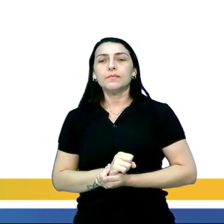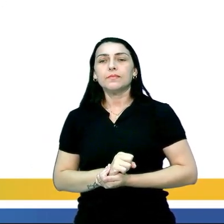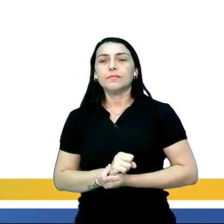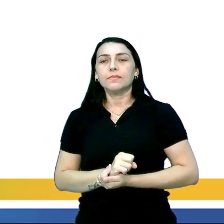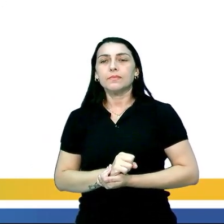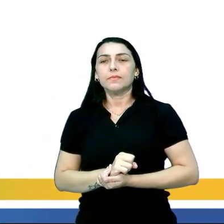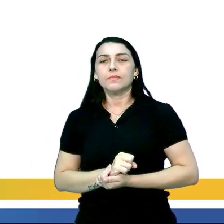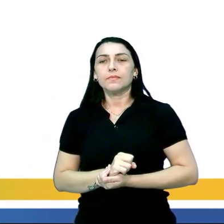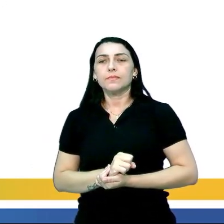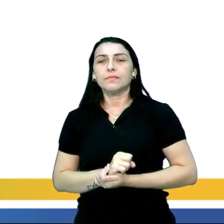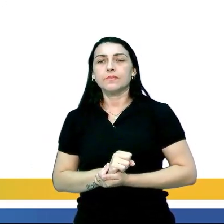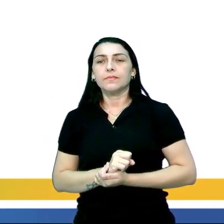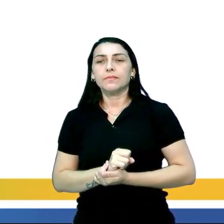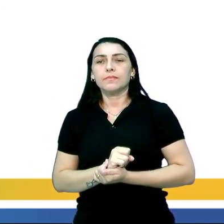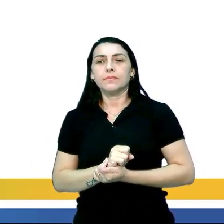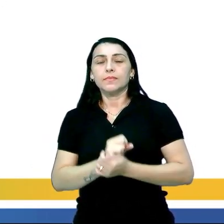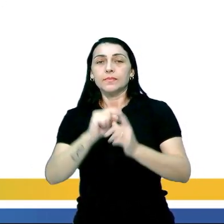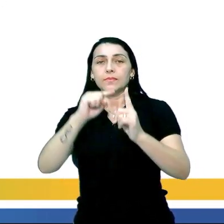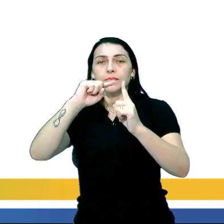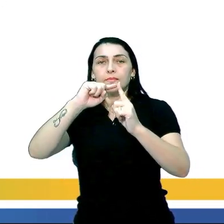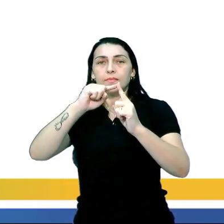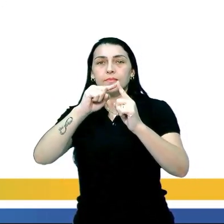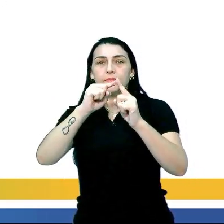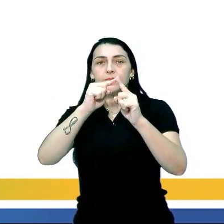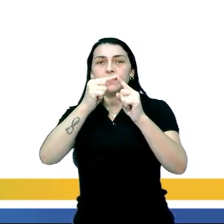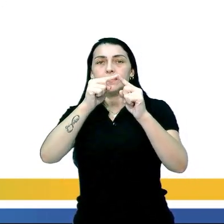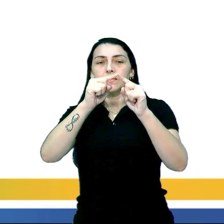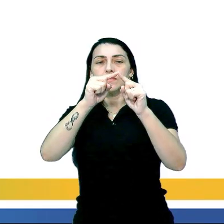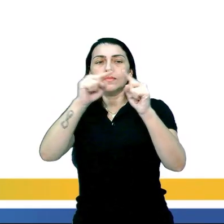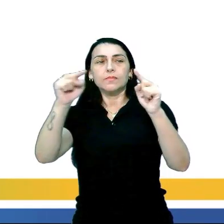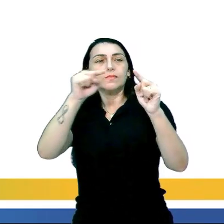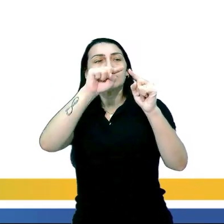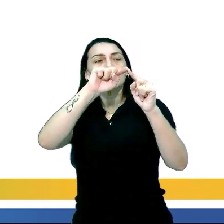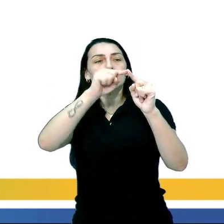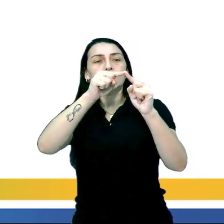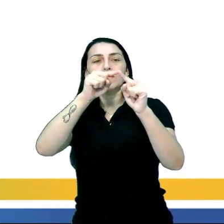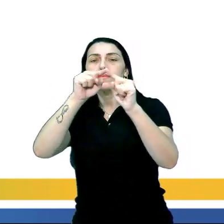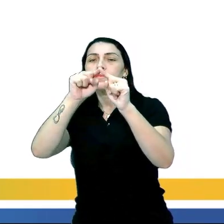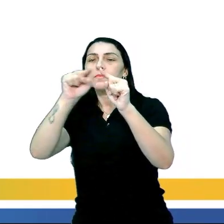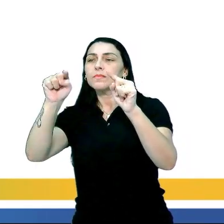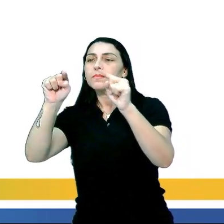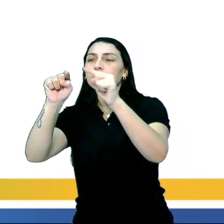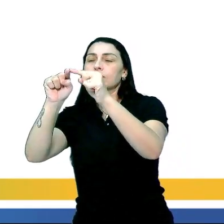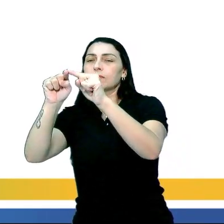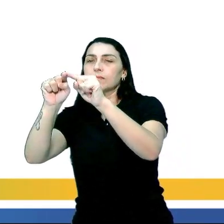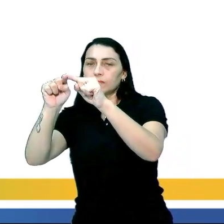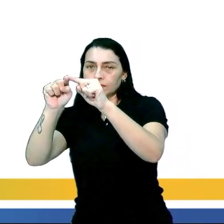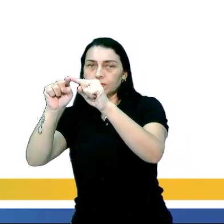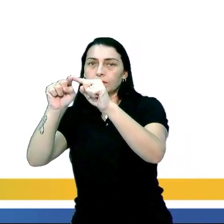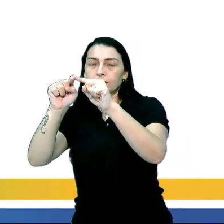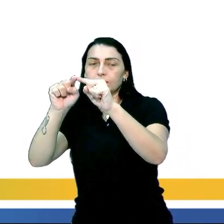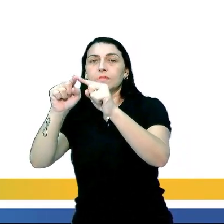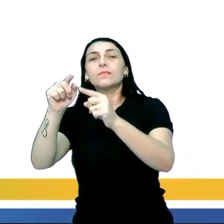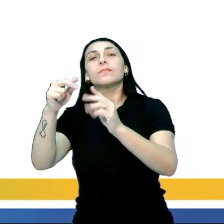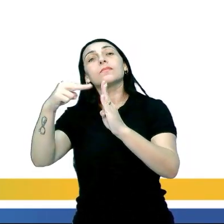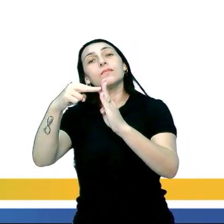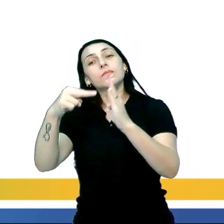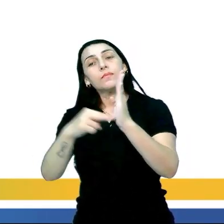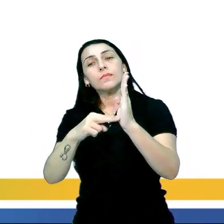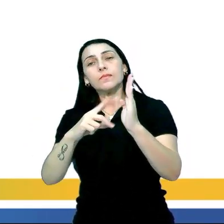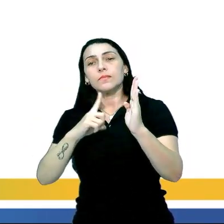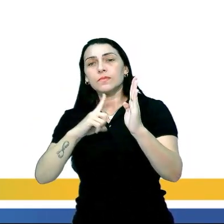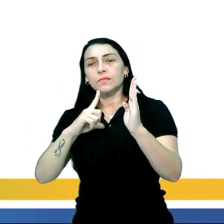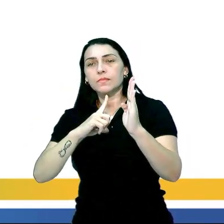vértice são esses pontinhos aqui, ó. São a interseção. Então, no prisma, nós vamos